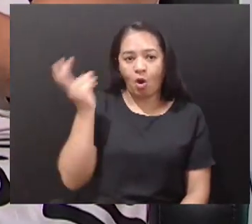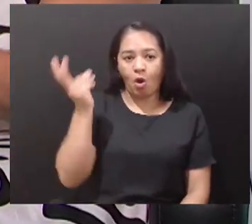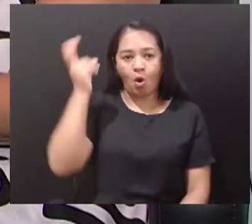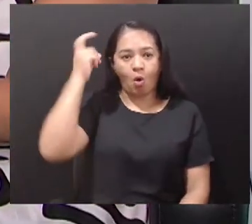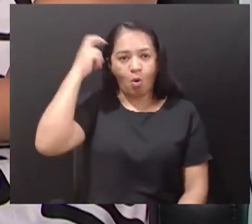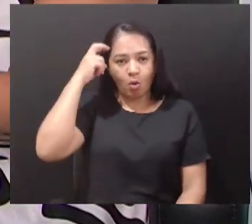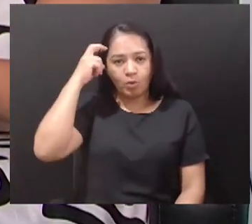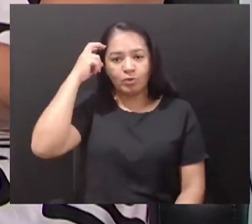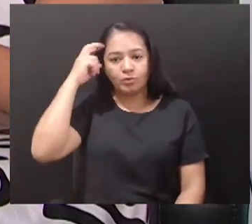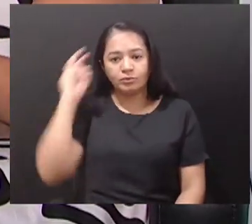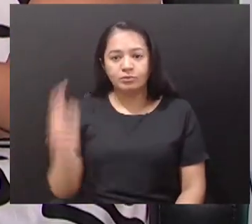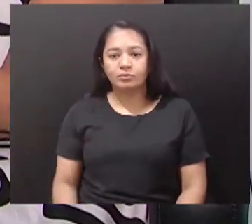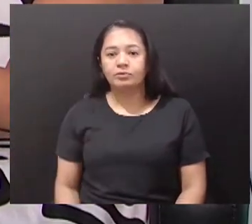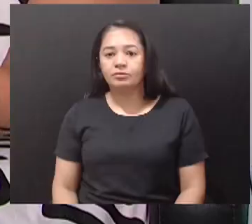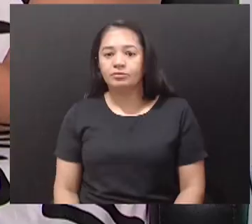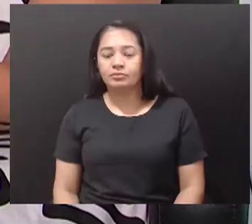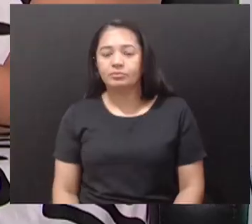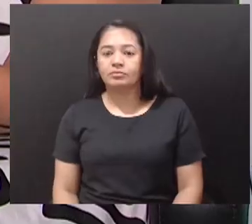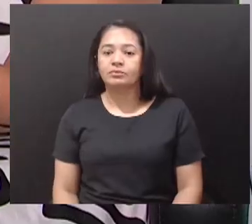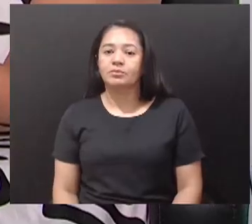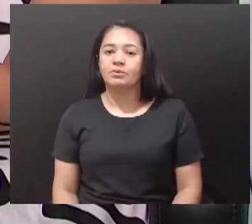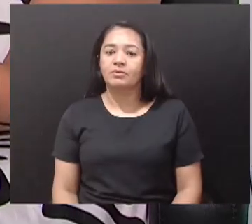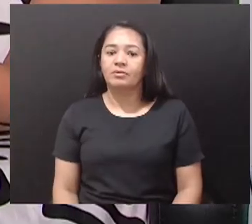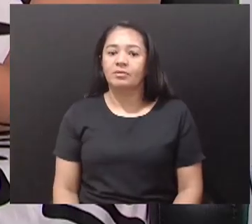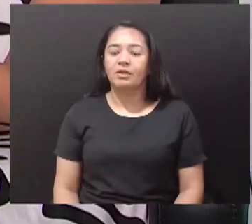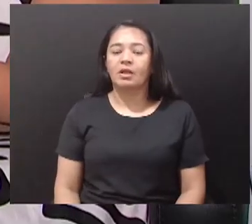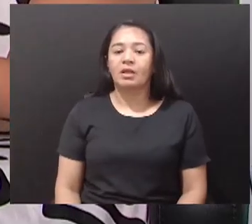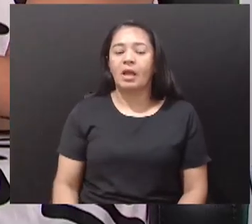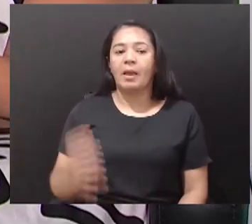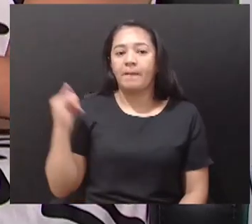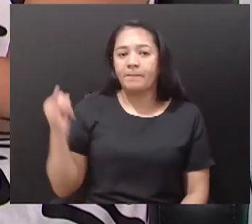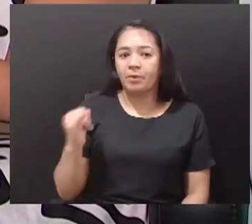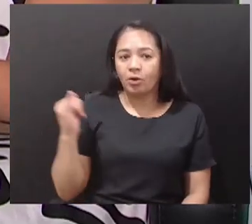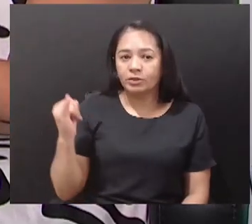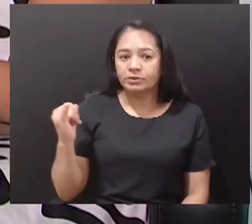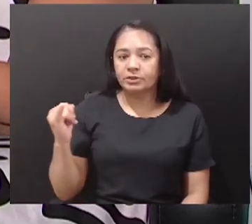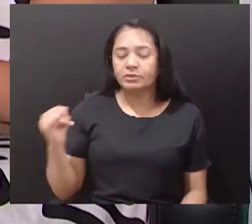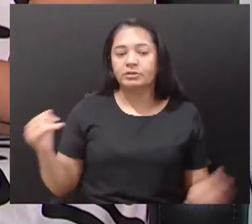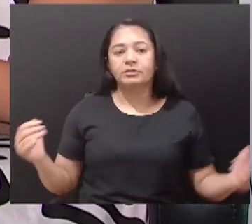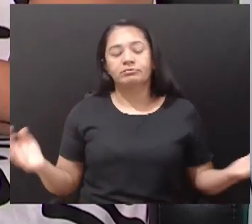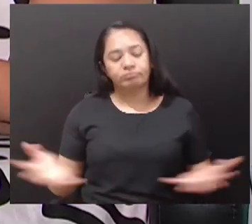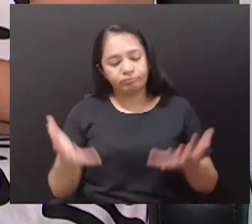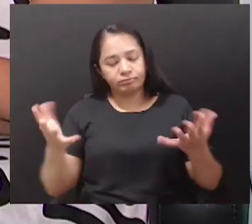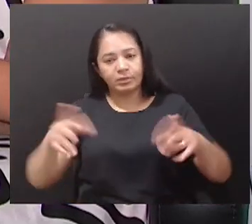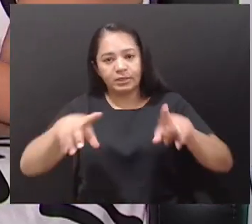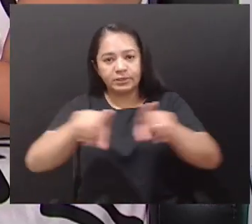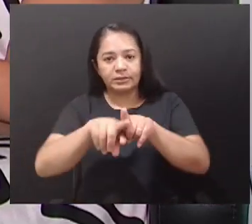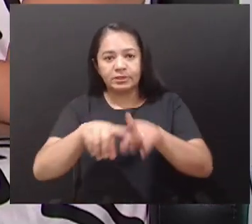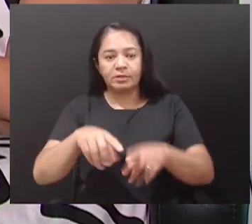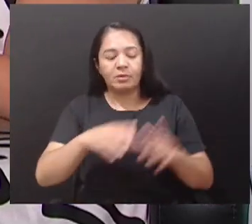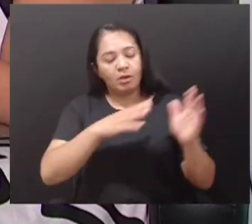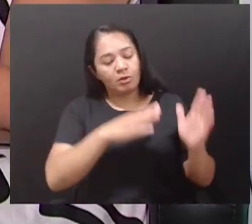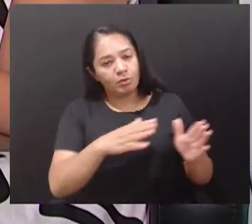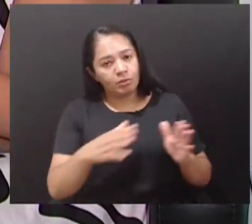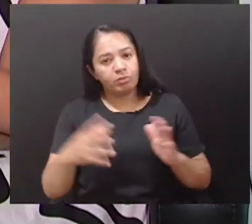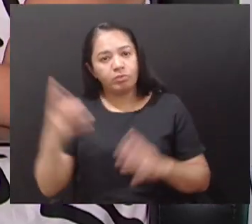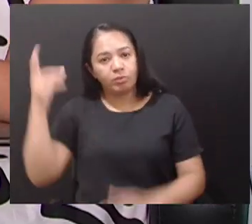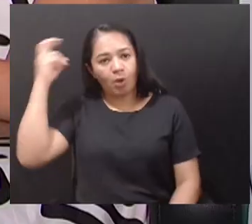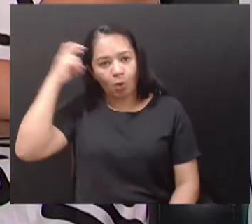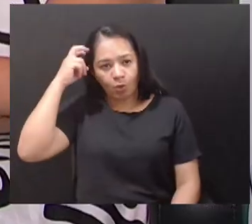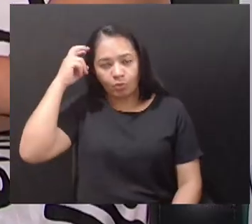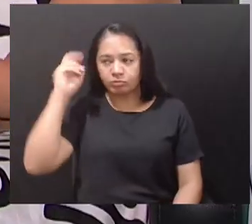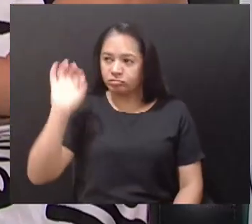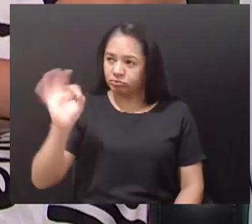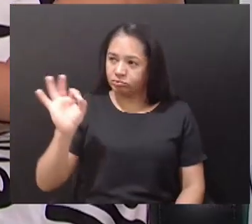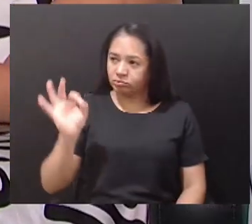dos afrodescendentes, e a importância de se valorizar esse cabelo também vem nesse processo cultural, a beleza, ela acompanha isso.